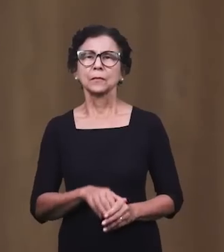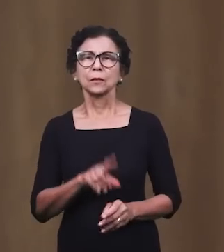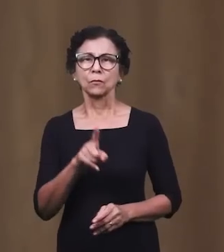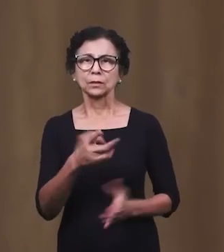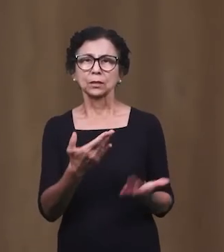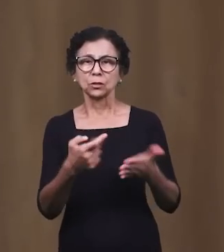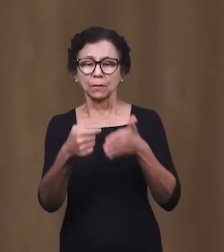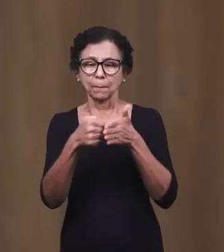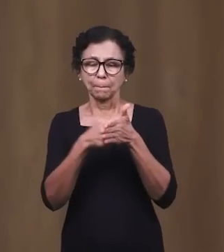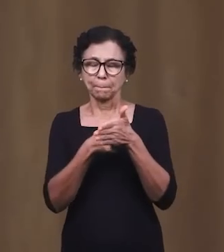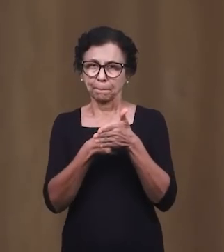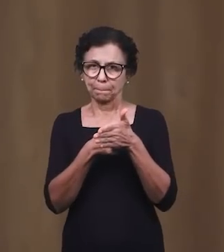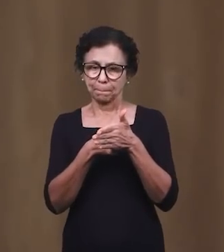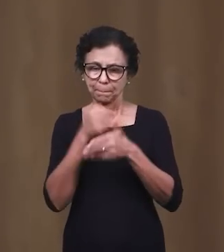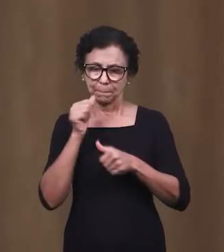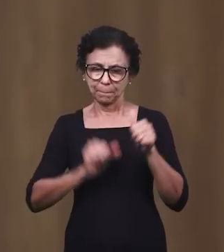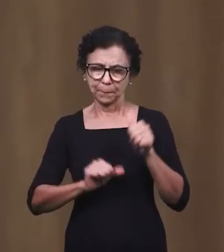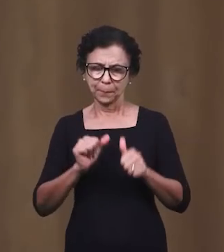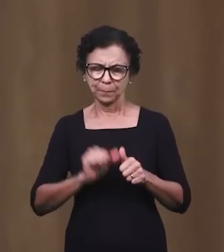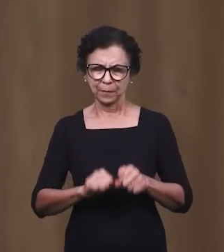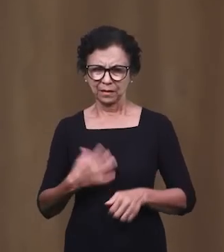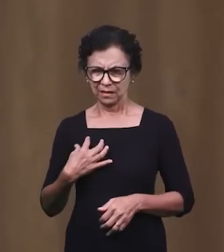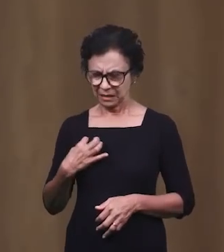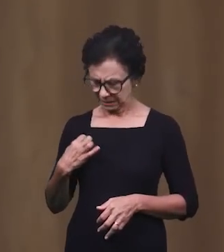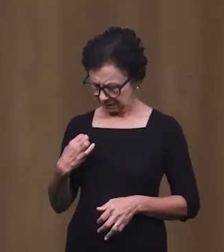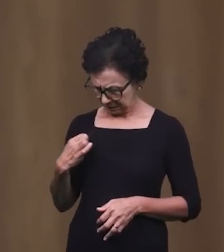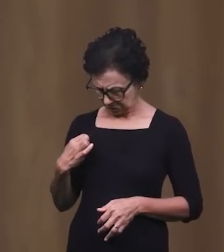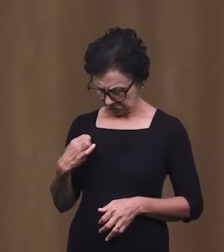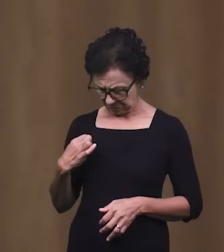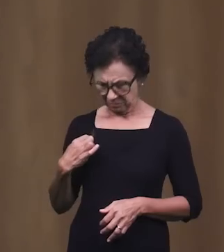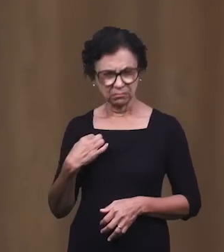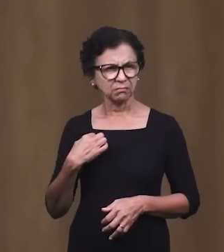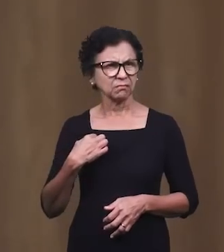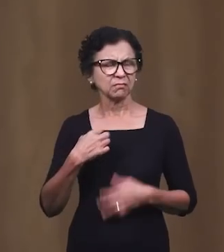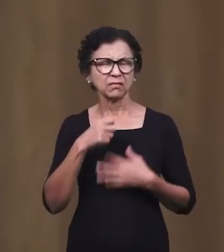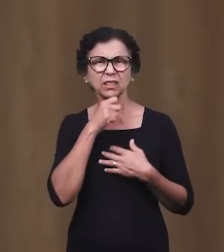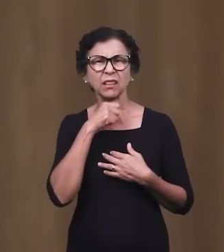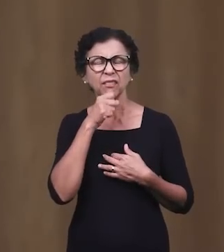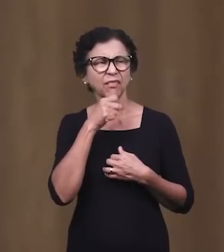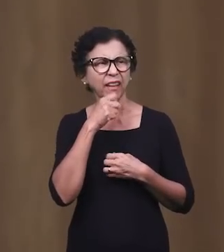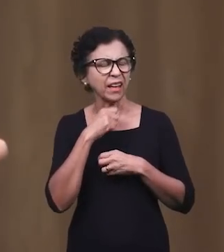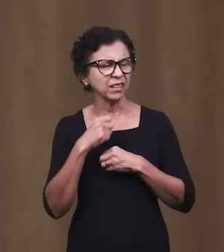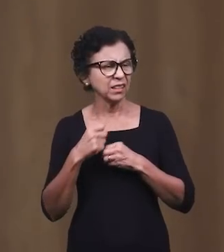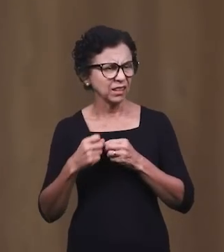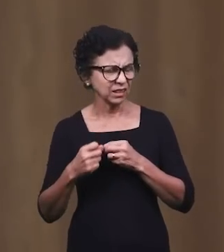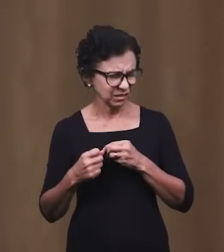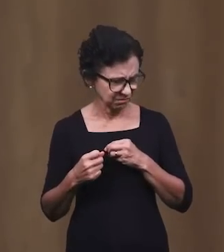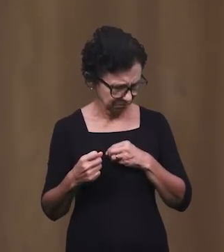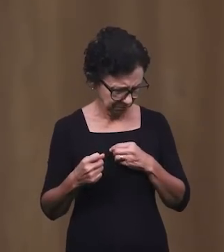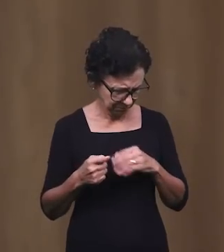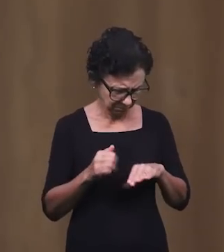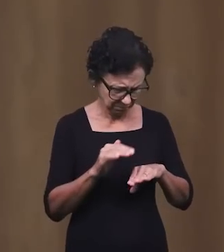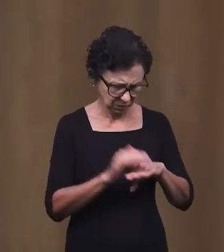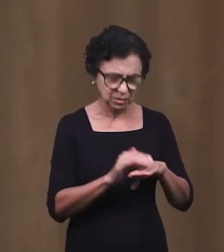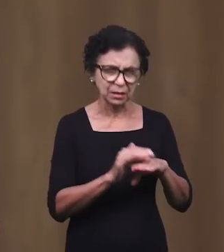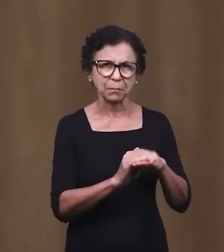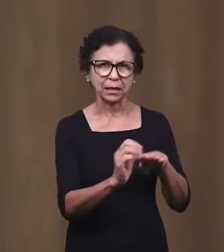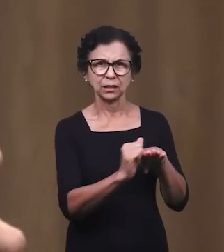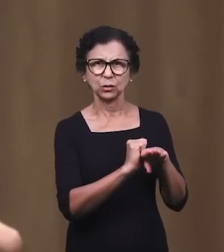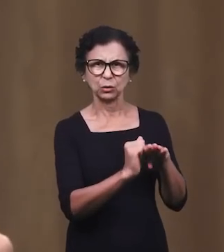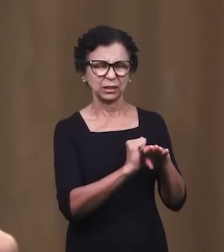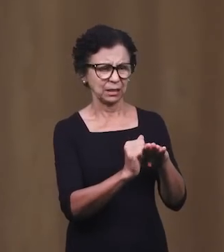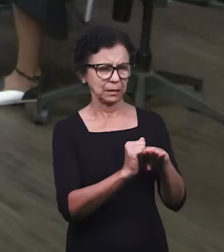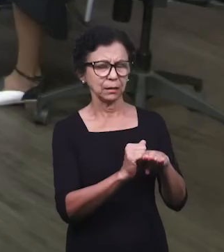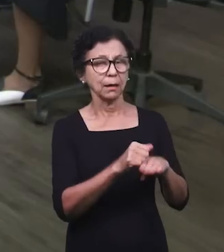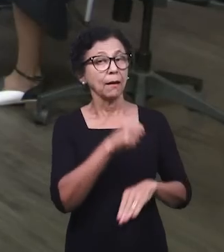é, será que essa roupa realmente está velha? Será que meu sapato, meu tênis realmente está velho ou ele está